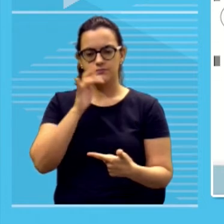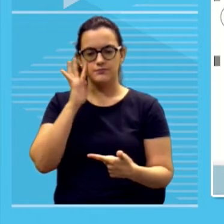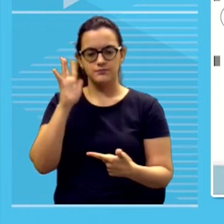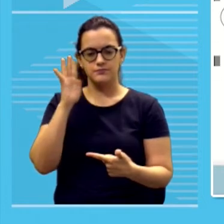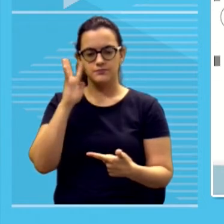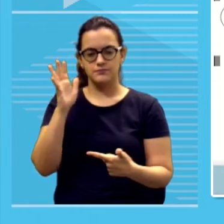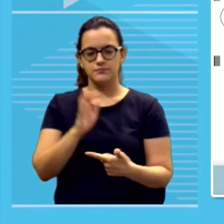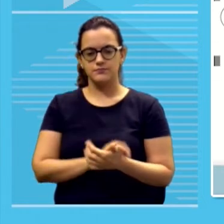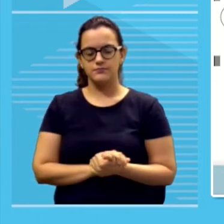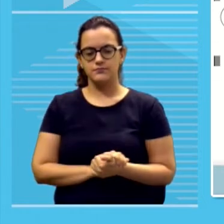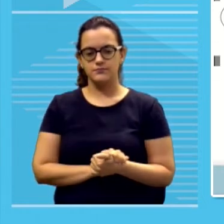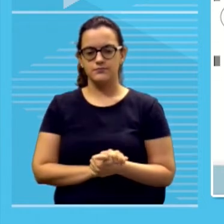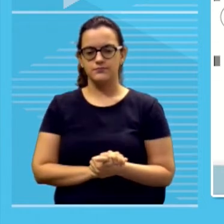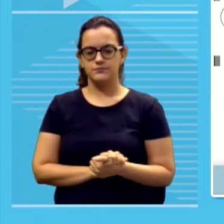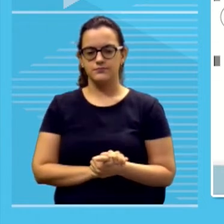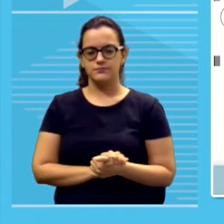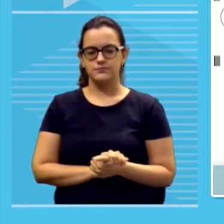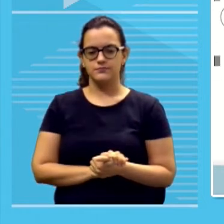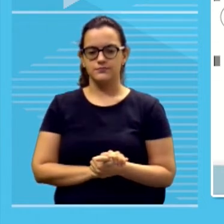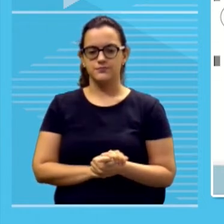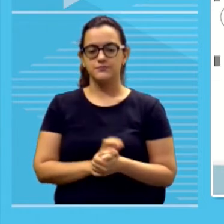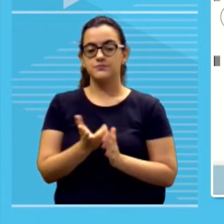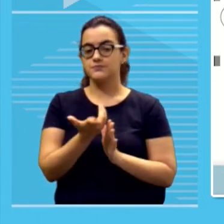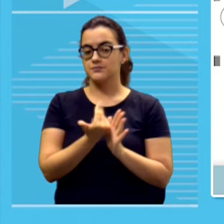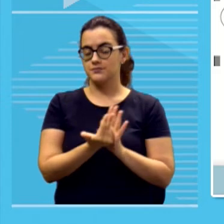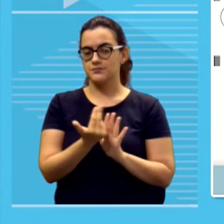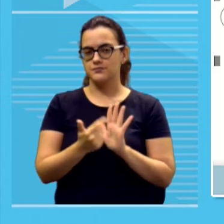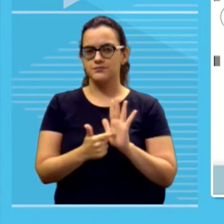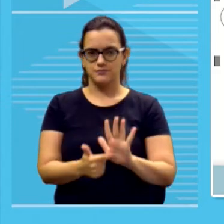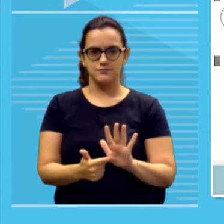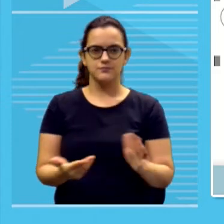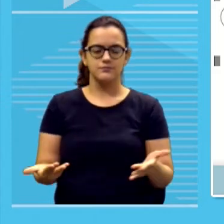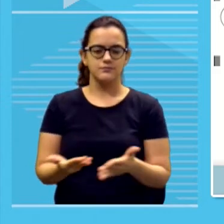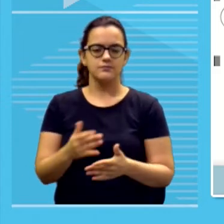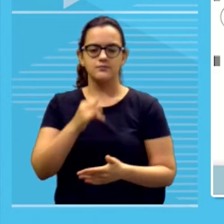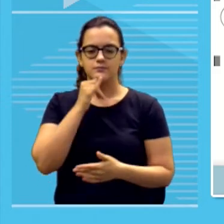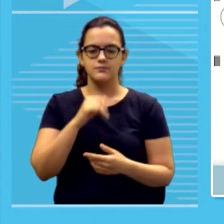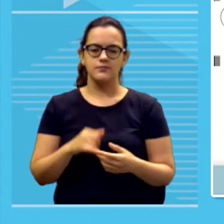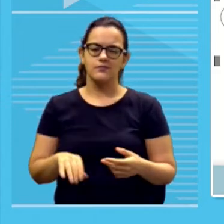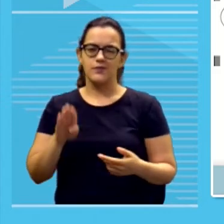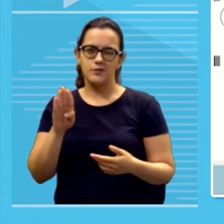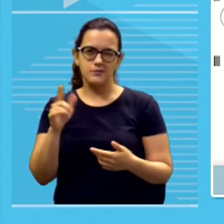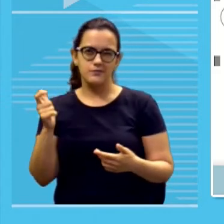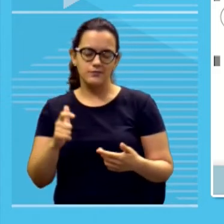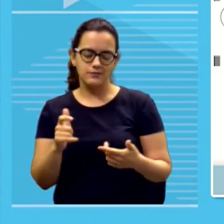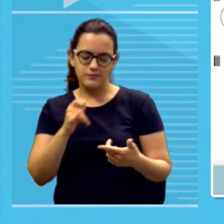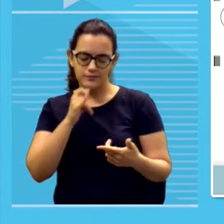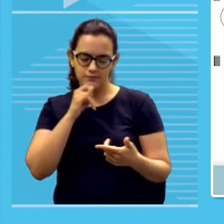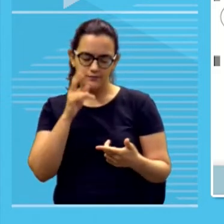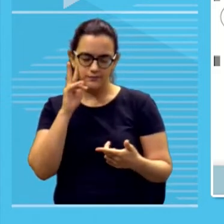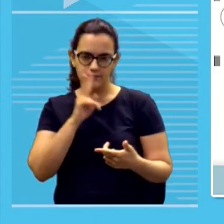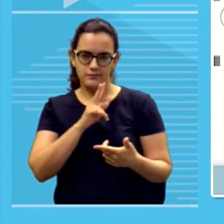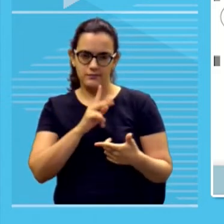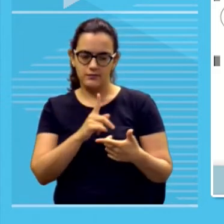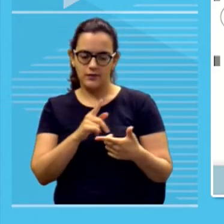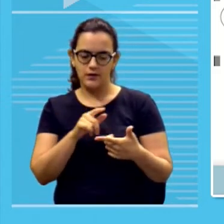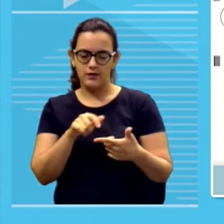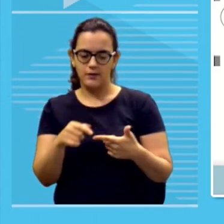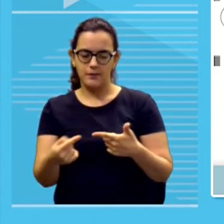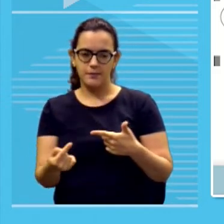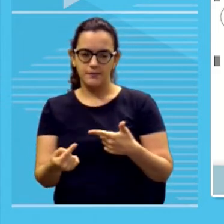e dois Professor aí o ponto a o ponto b possui - 4 e -6